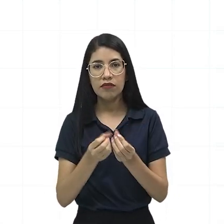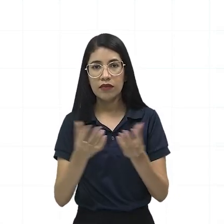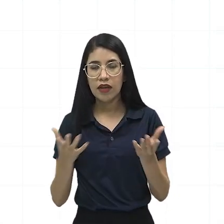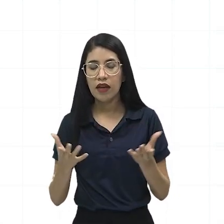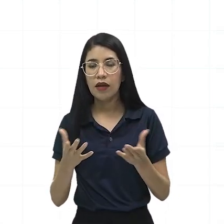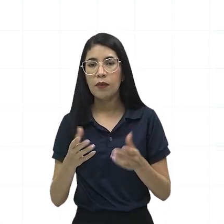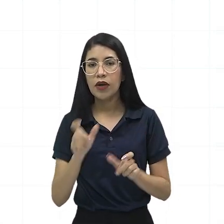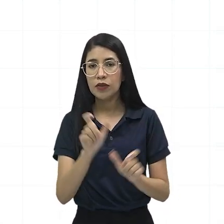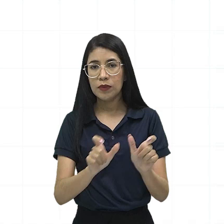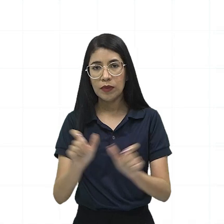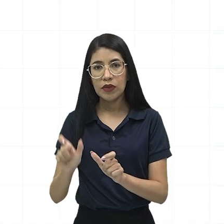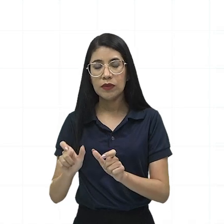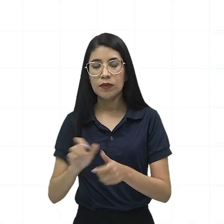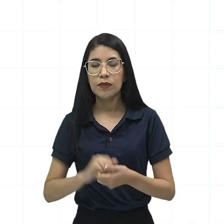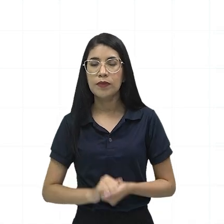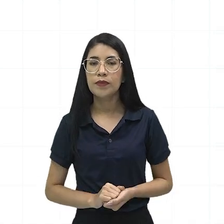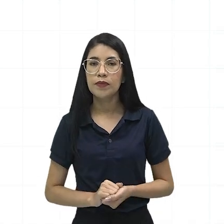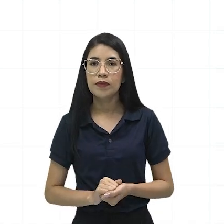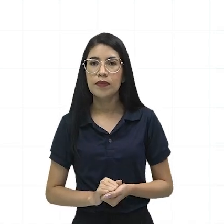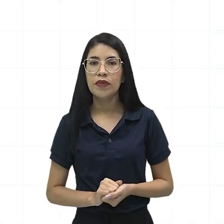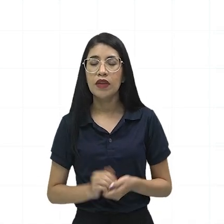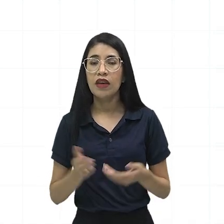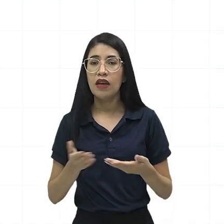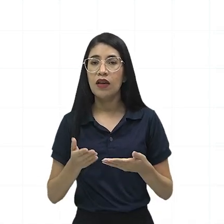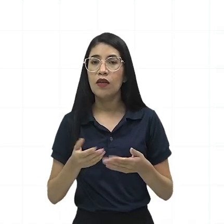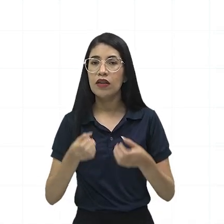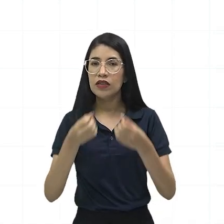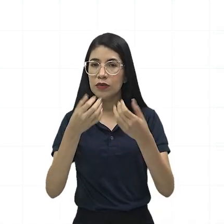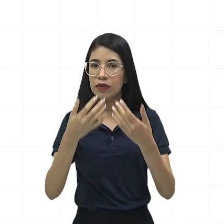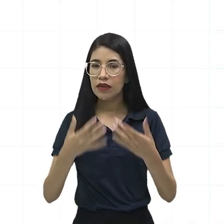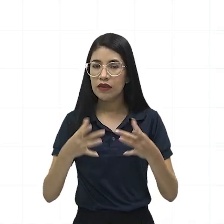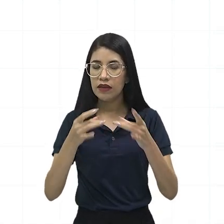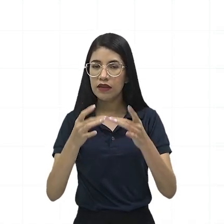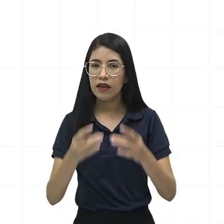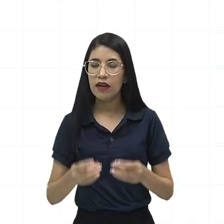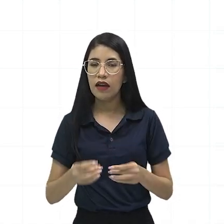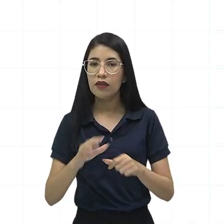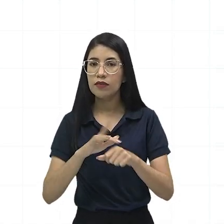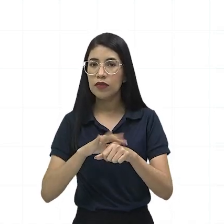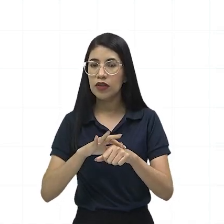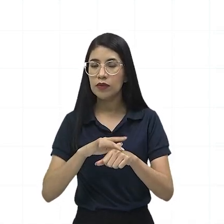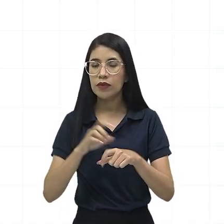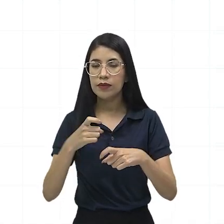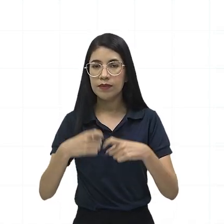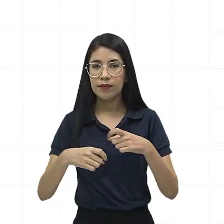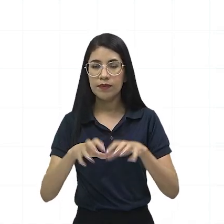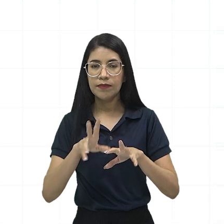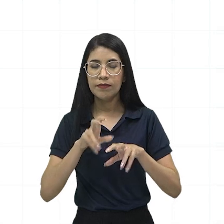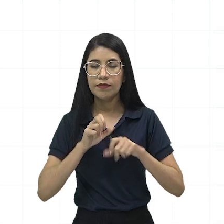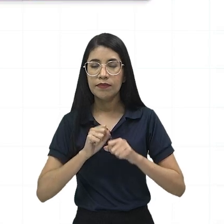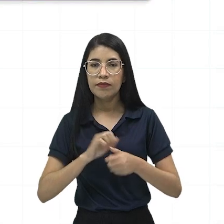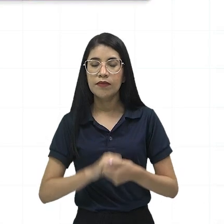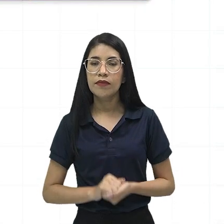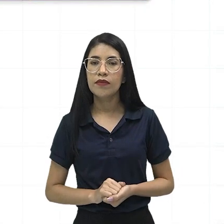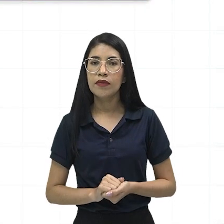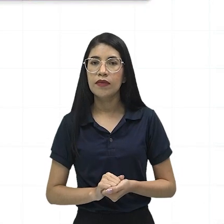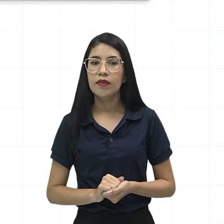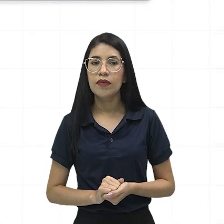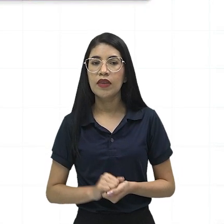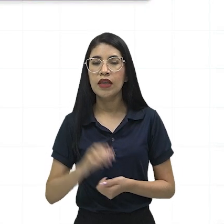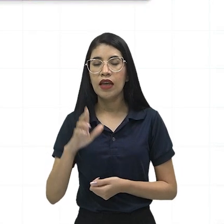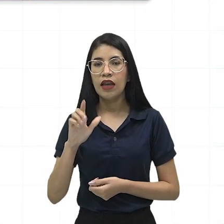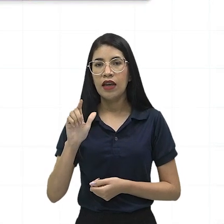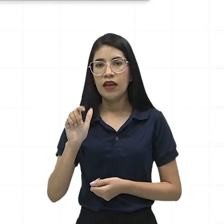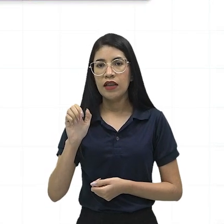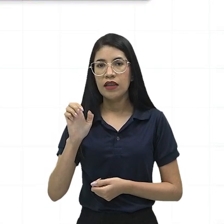Agora, vamos começar aí a falar sobre algumas dessas ISTs, a começar pela